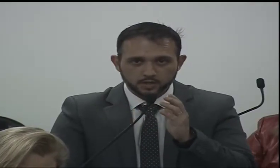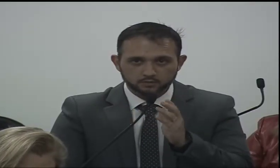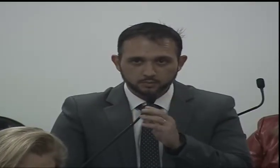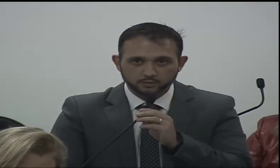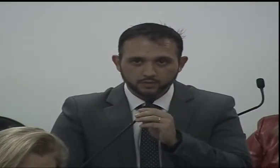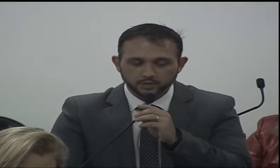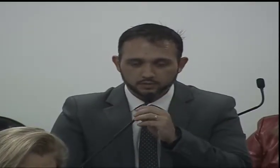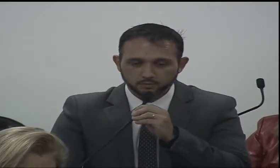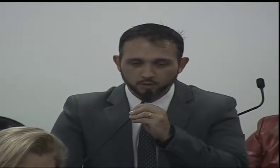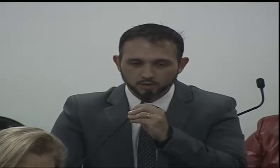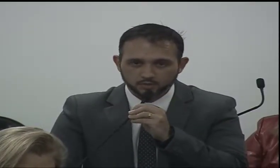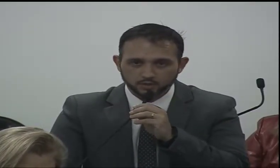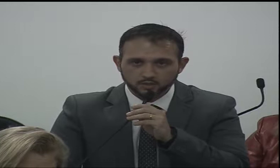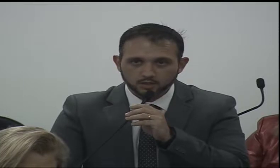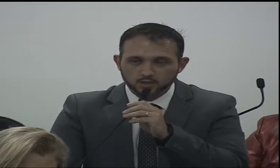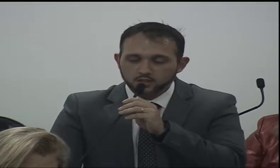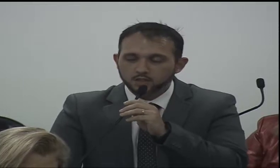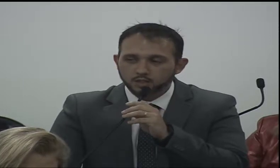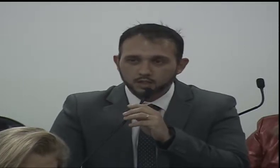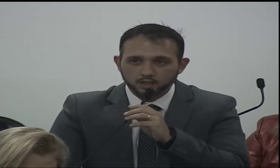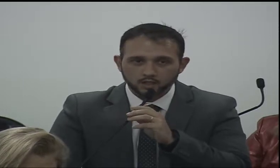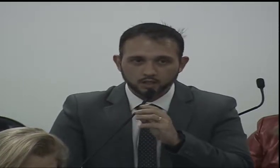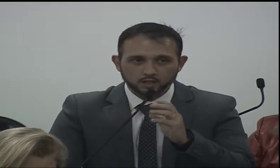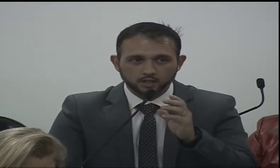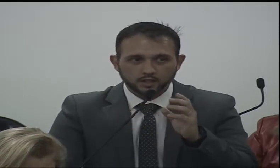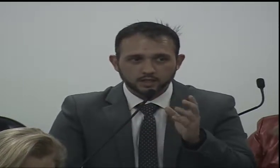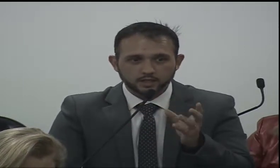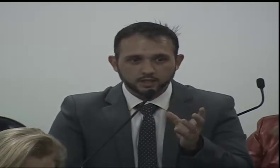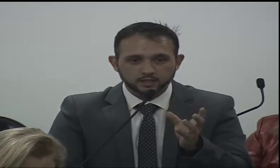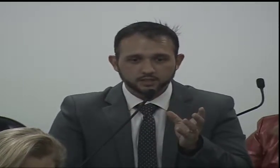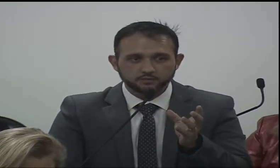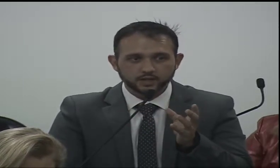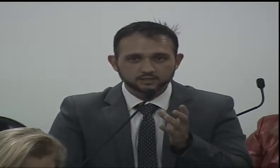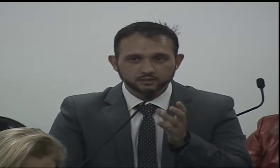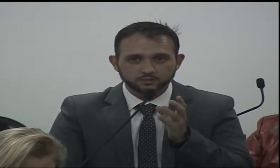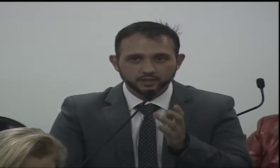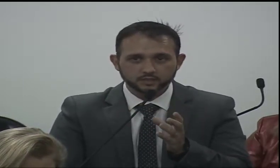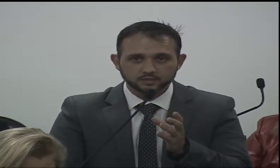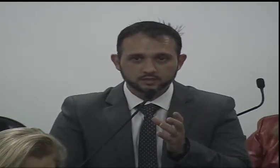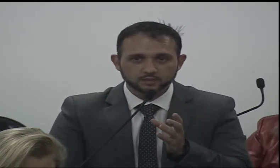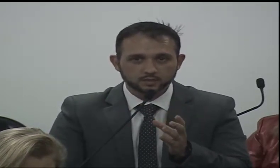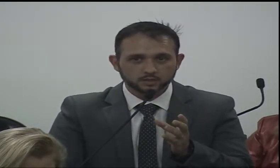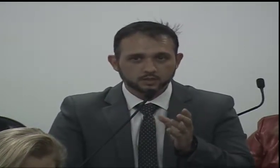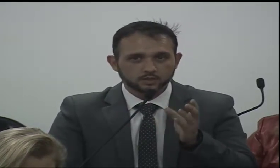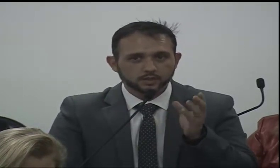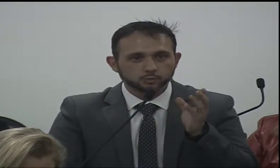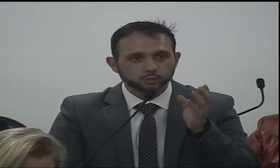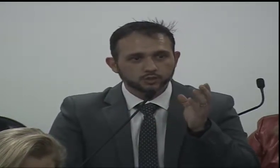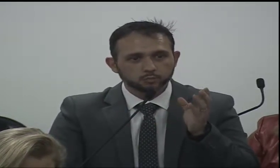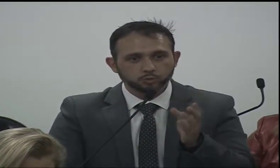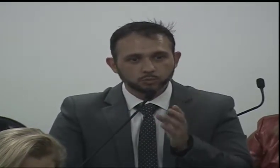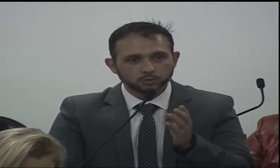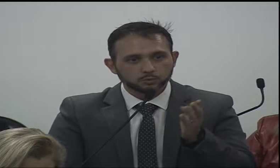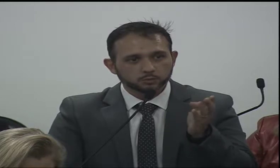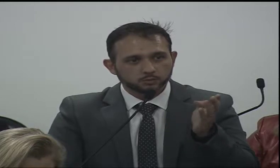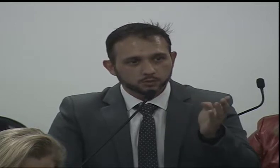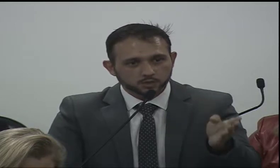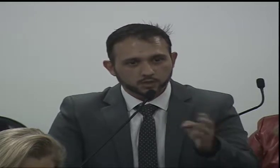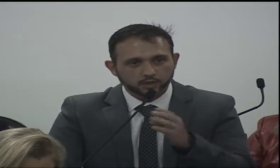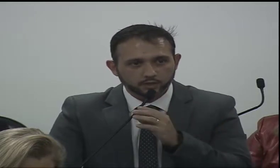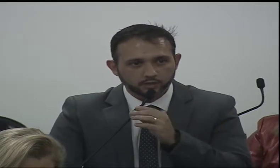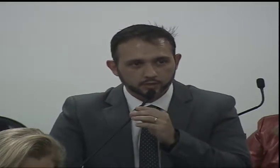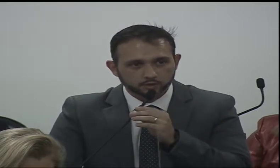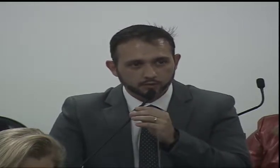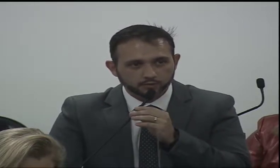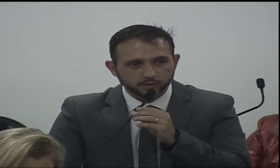mais uma vez mostra que a igreja faz a vez do poder público